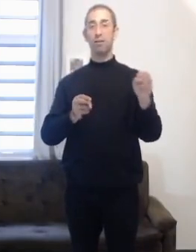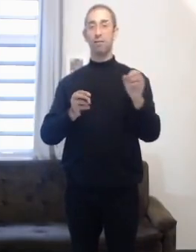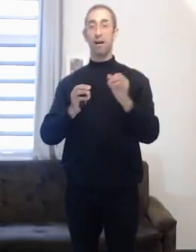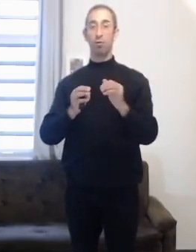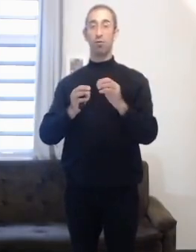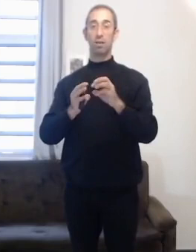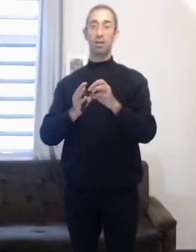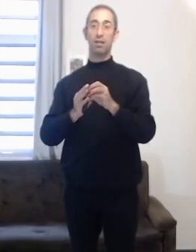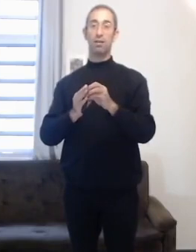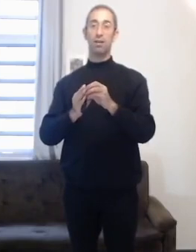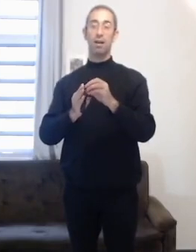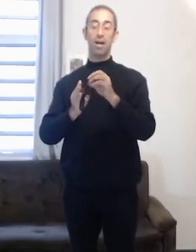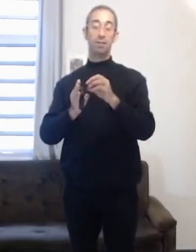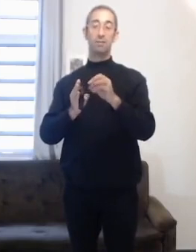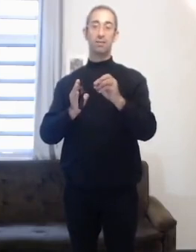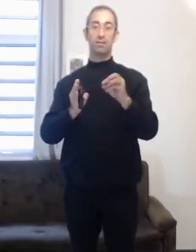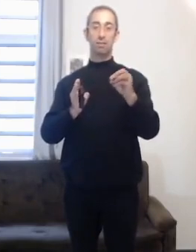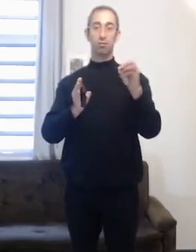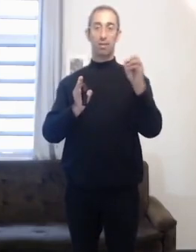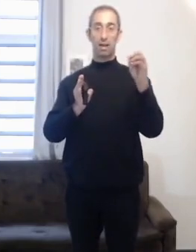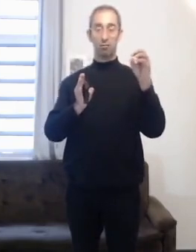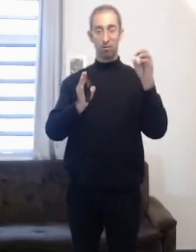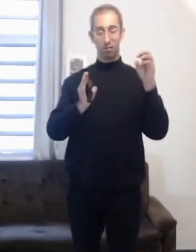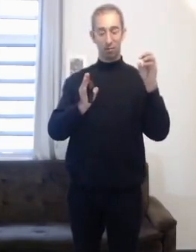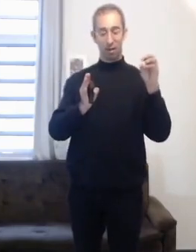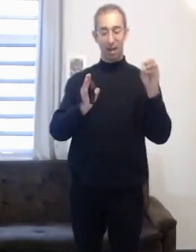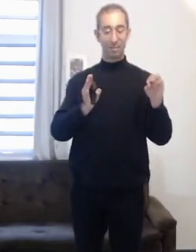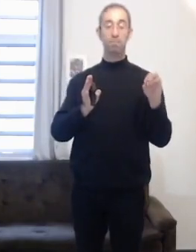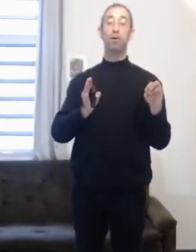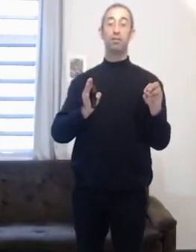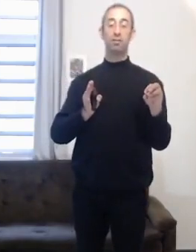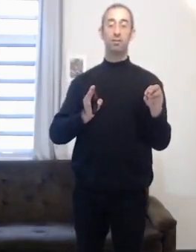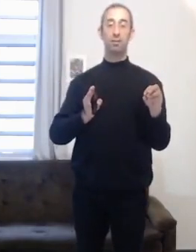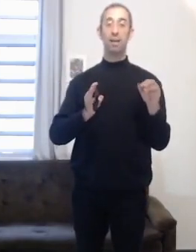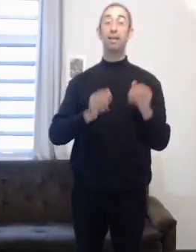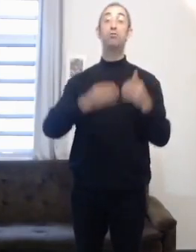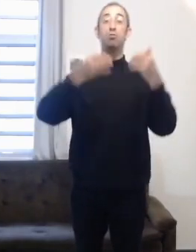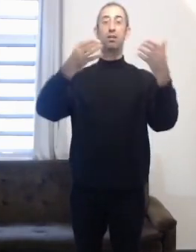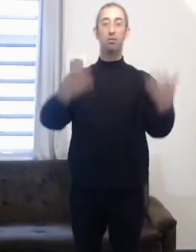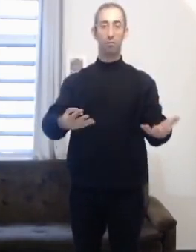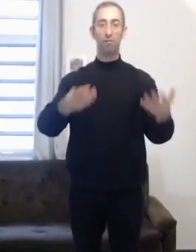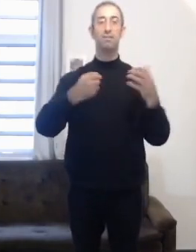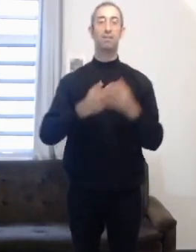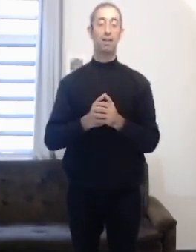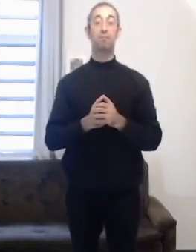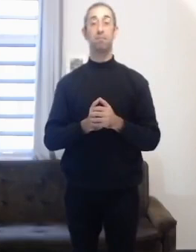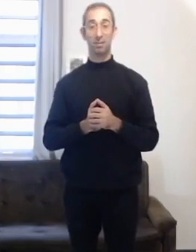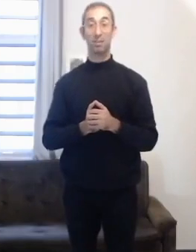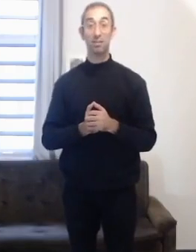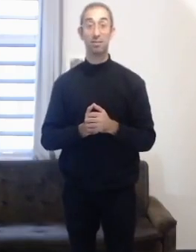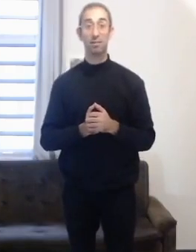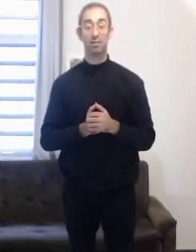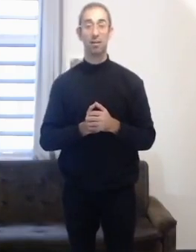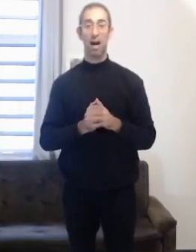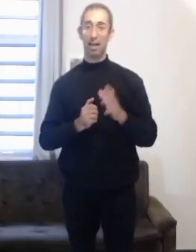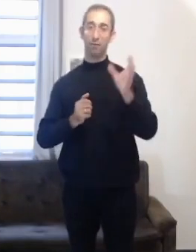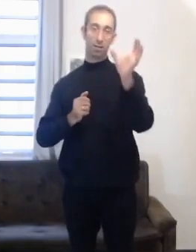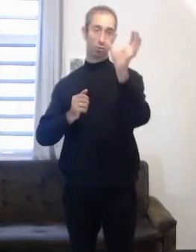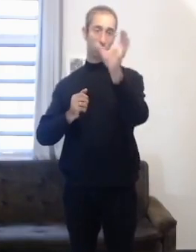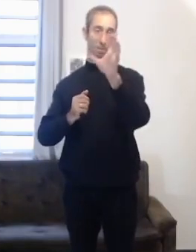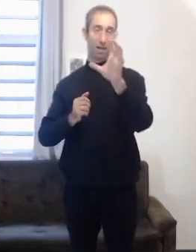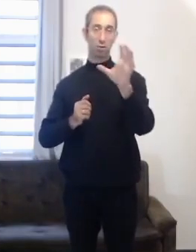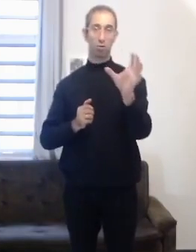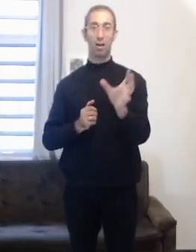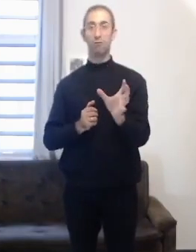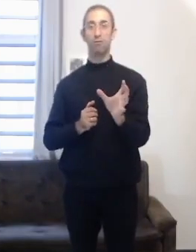coisa, falou que ainda precisa ser estudado essa hipótese. E é isso que eu vou fazer na minha pesquisa. Aí